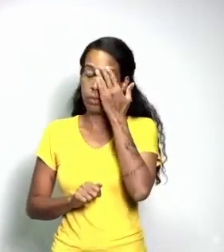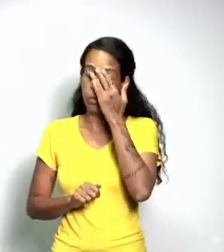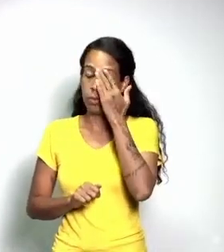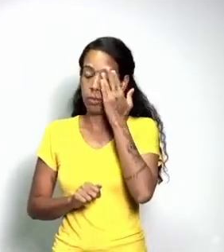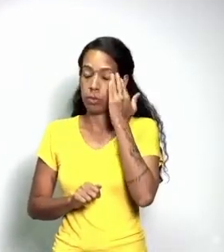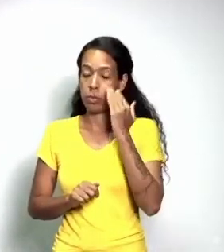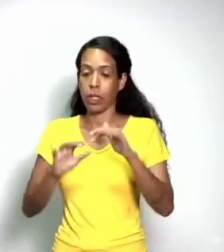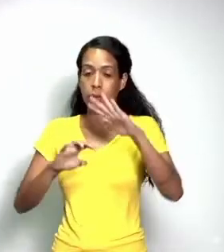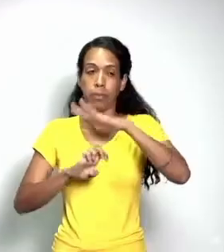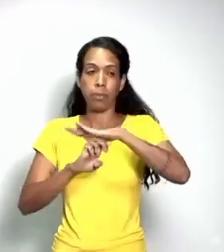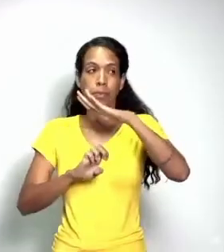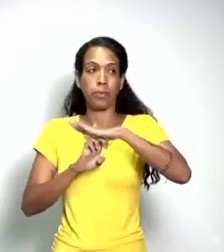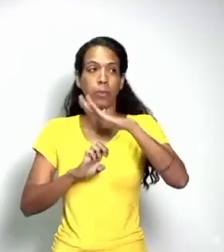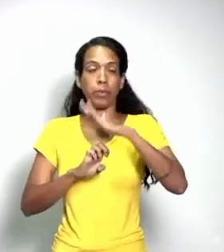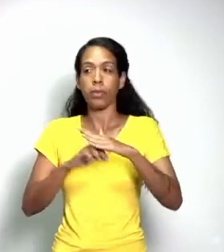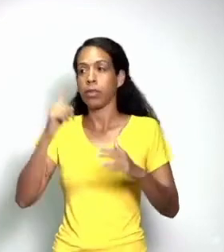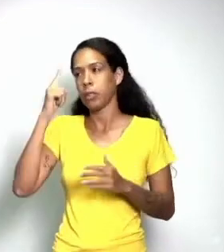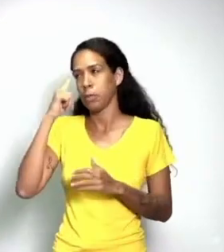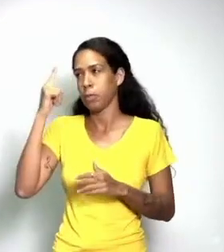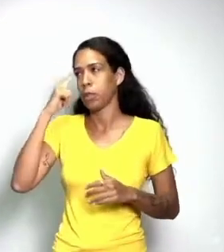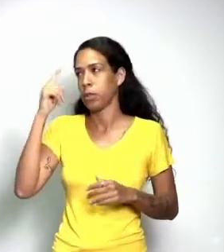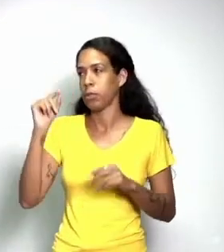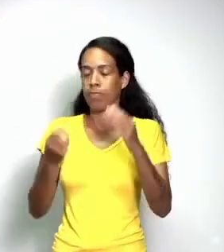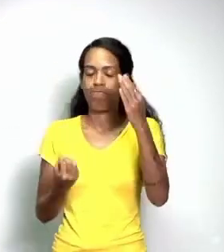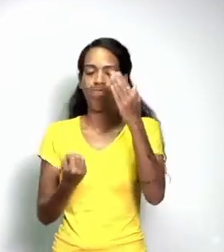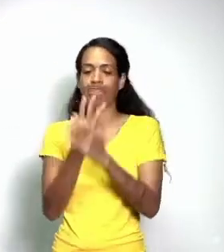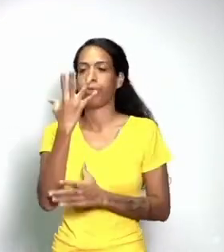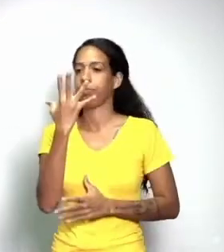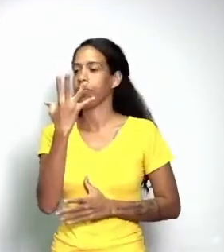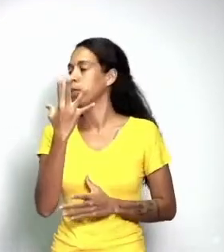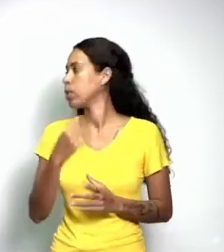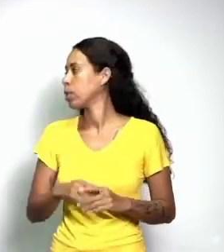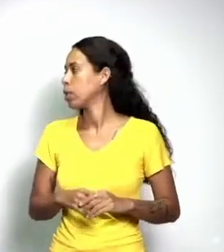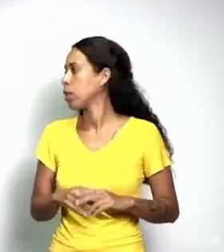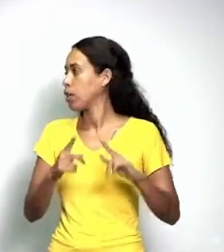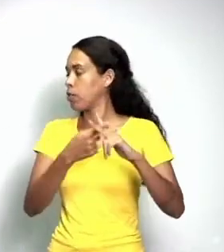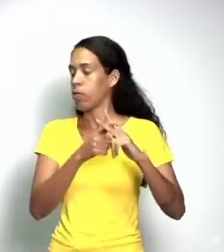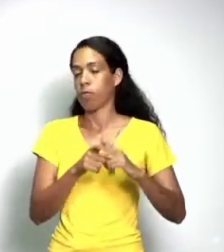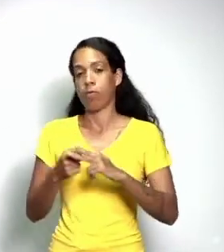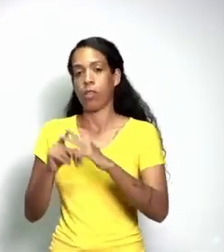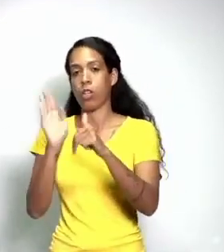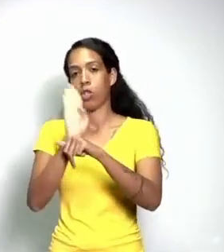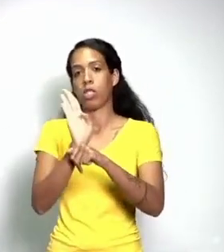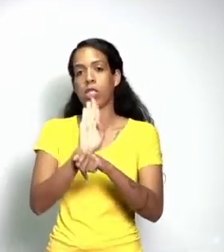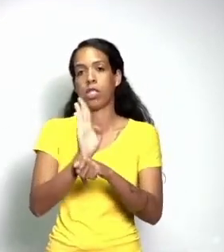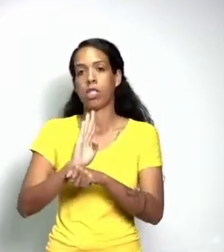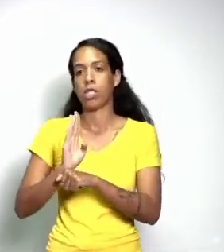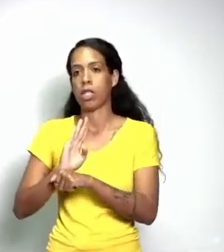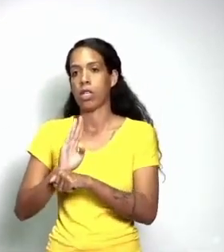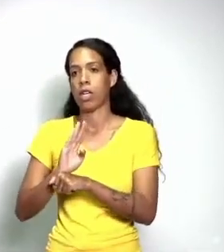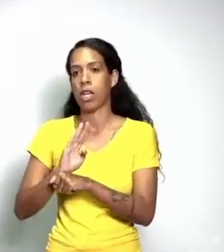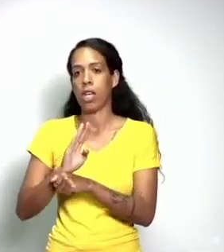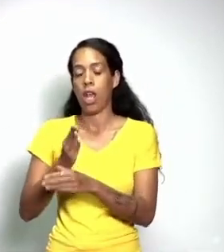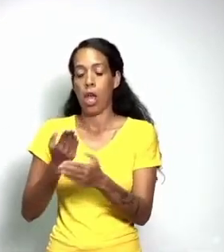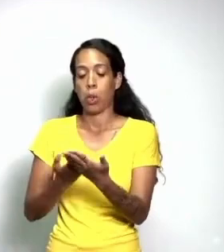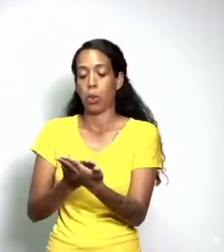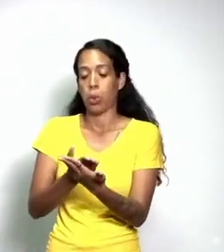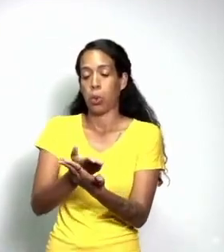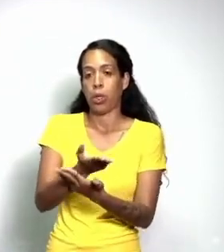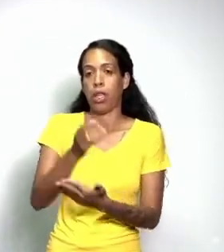É uma empresa que está pensando agora a possibilidade de criar ferramentas do cinema a partir da impressora 3D. E aí